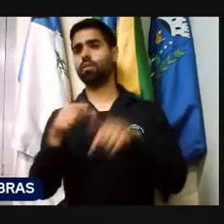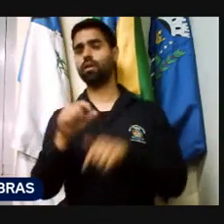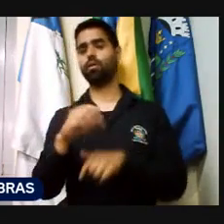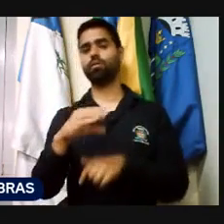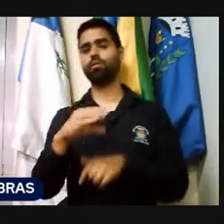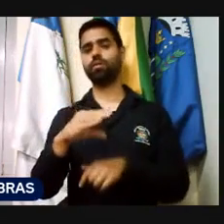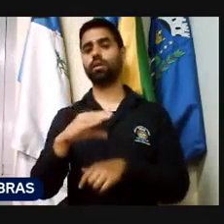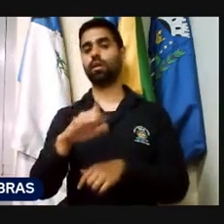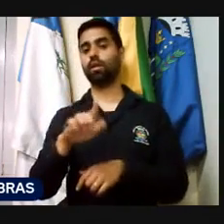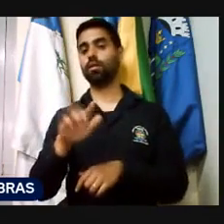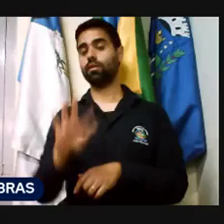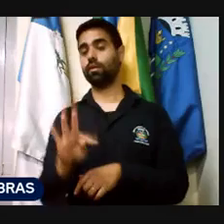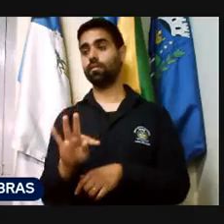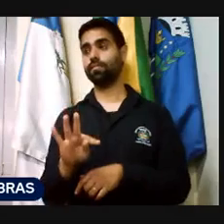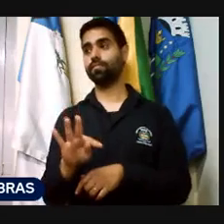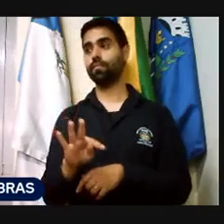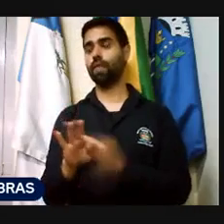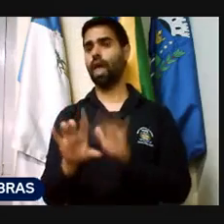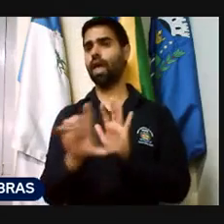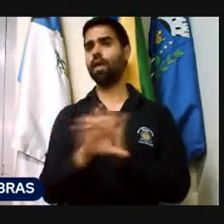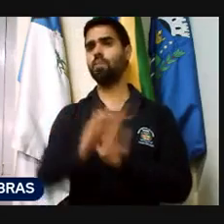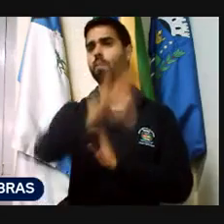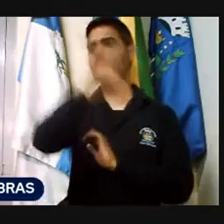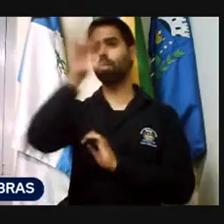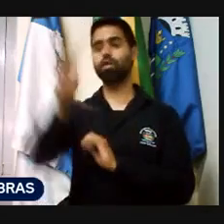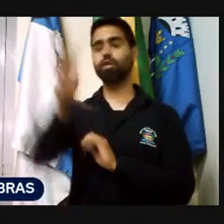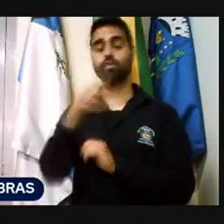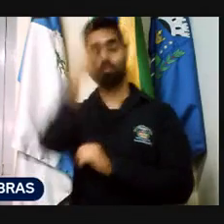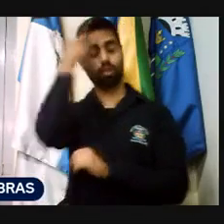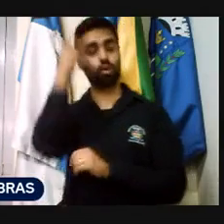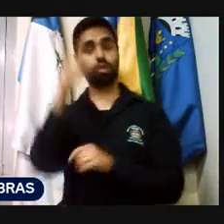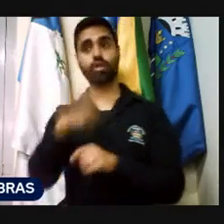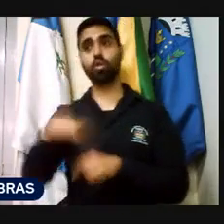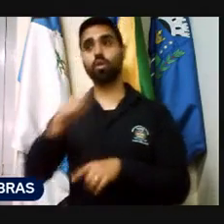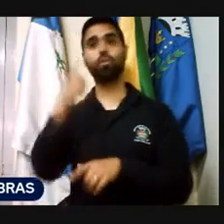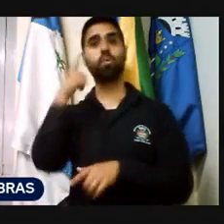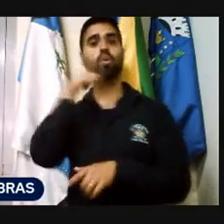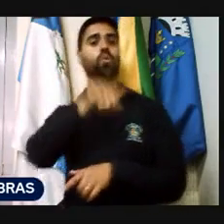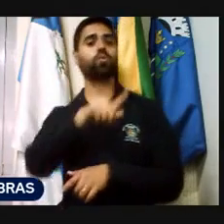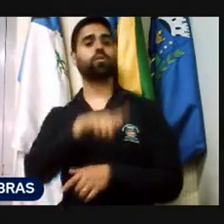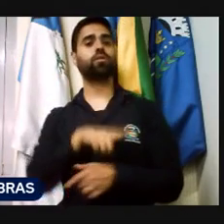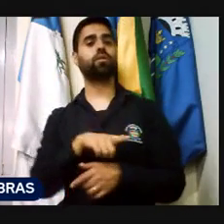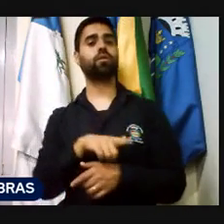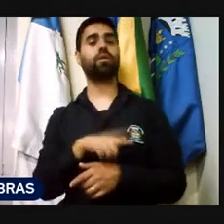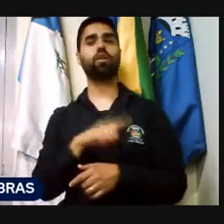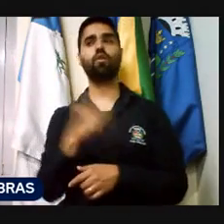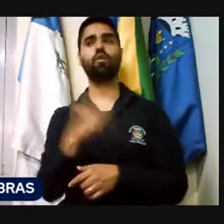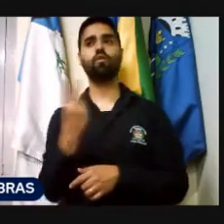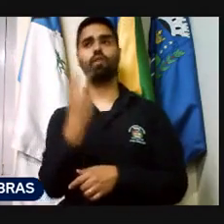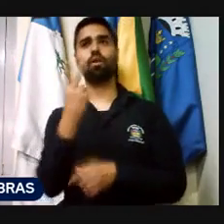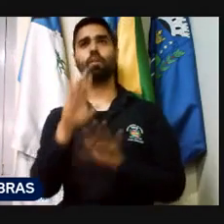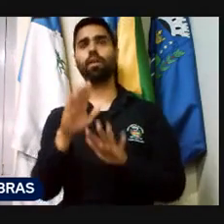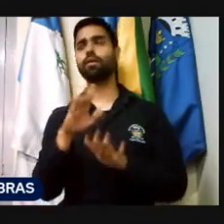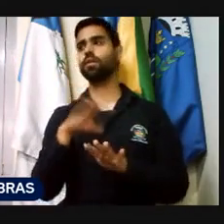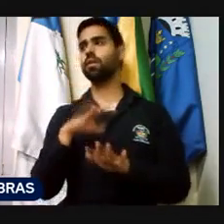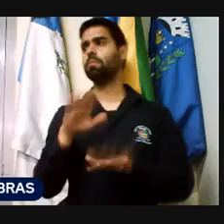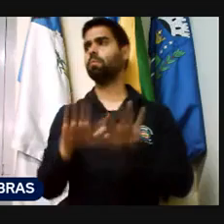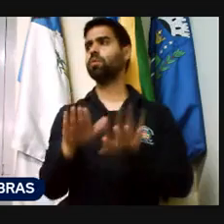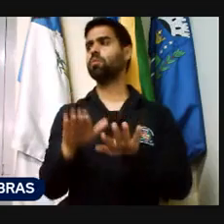CLT. A lei abrangeu a todos e nós não conseguimos chegar a um valor, mas eu passo aqui o